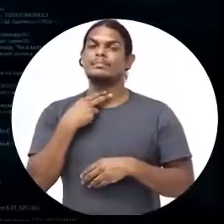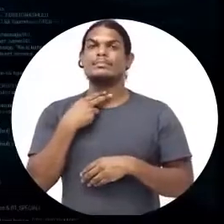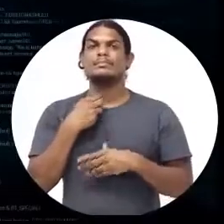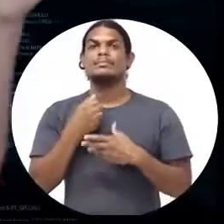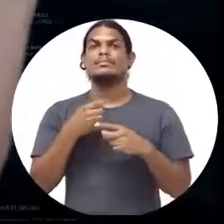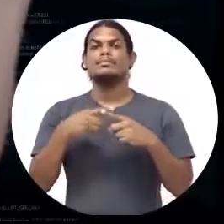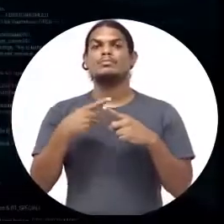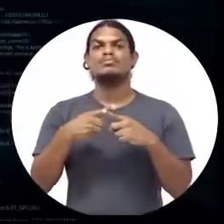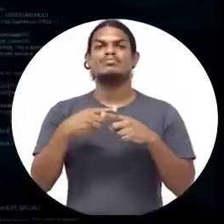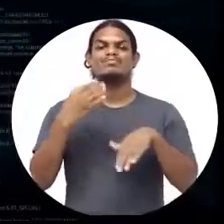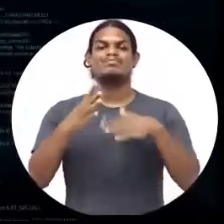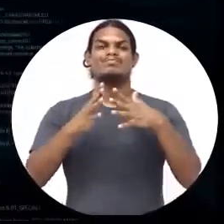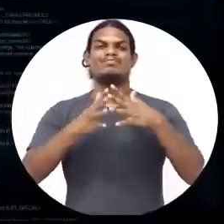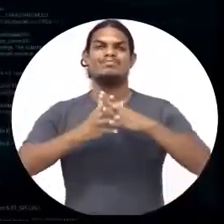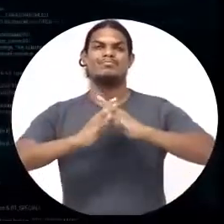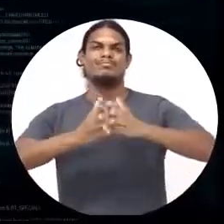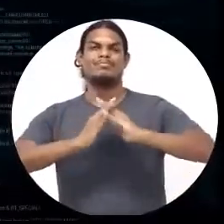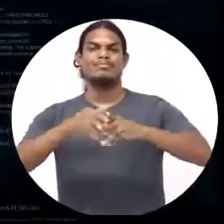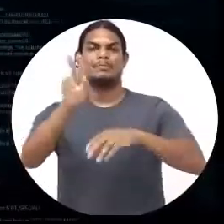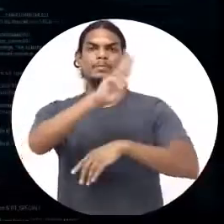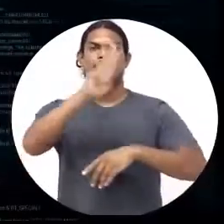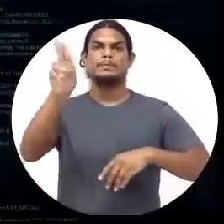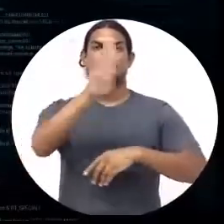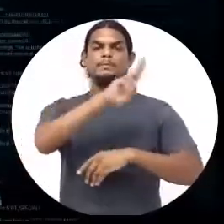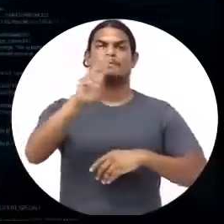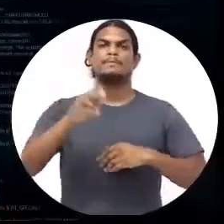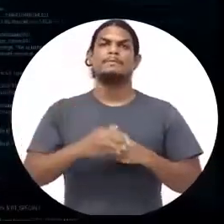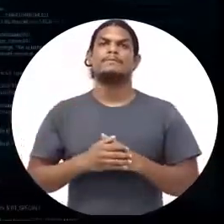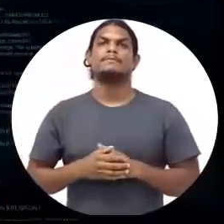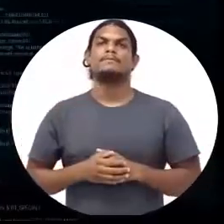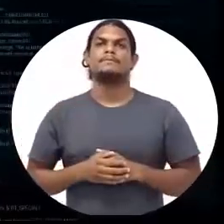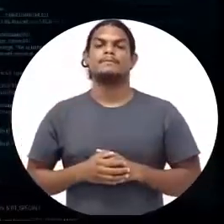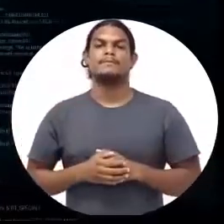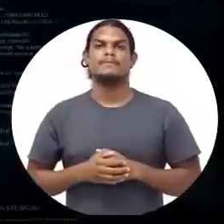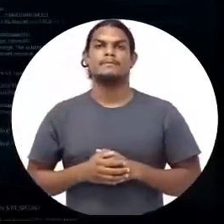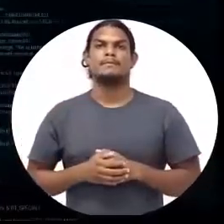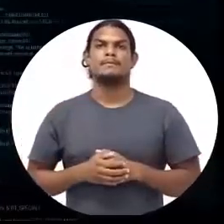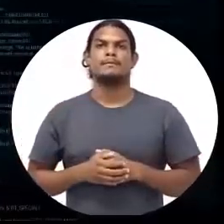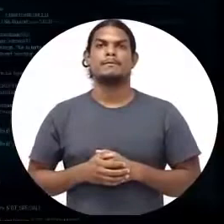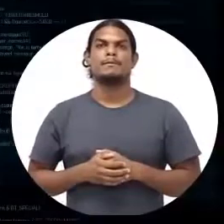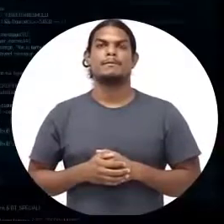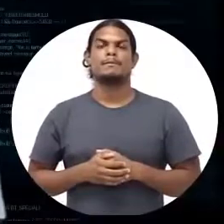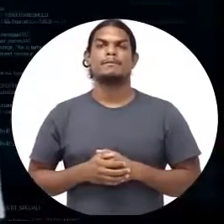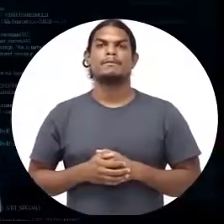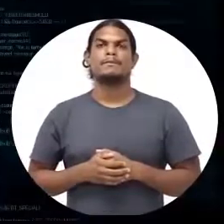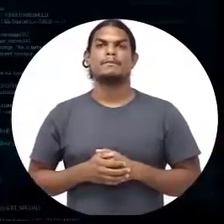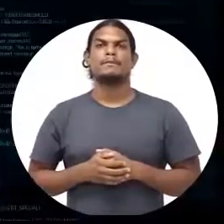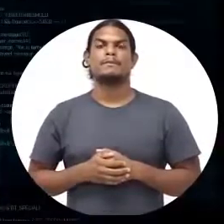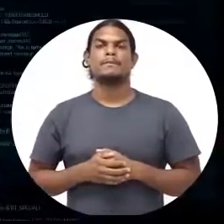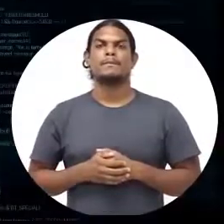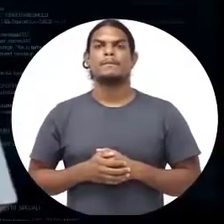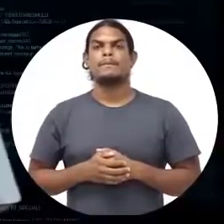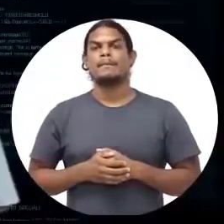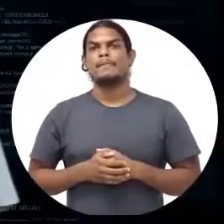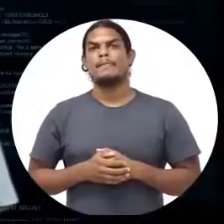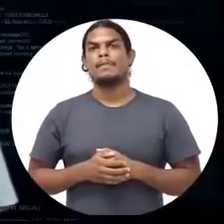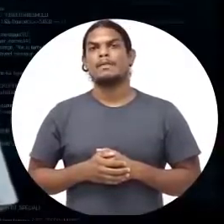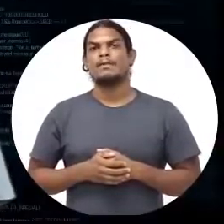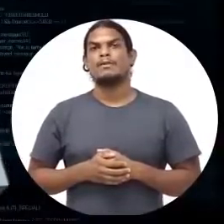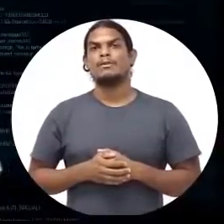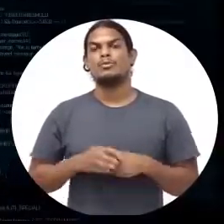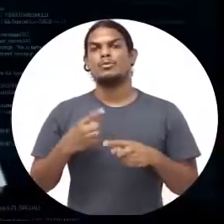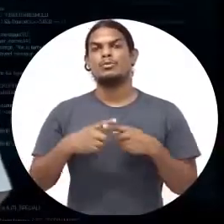o nome. Então, quando termina e encontra um espaçamento, significa que não tem mais nada. Só que tinha, só que não, ele não vai